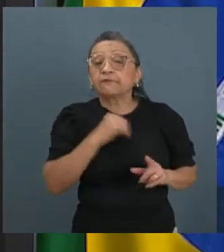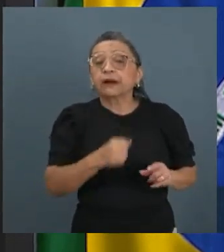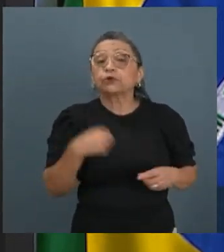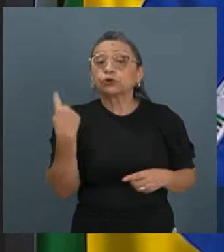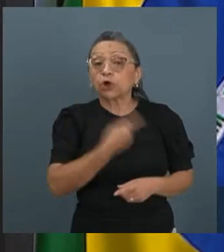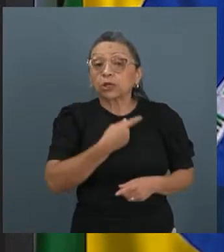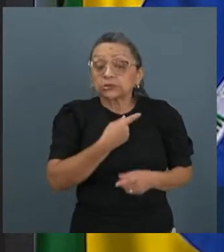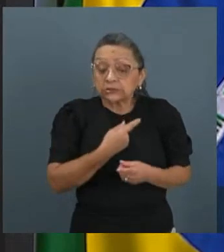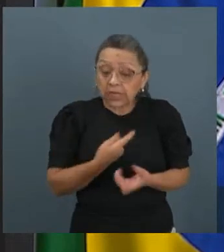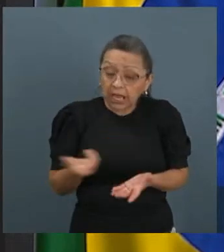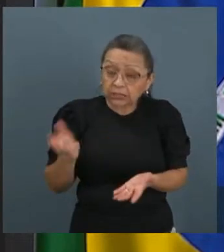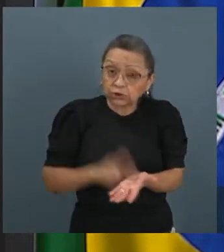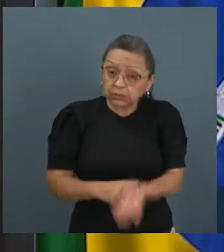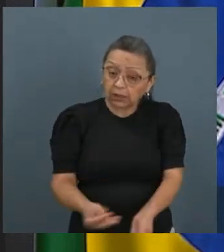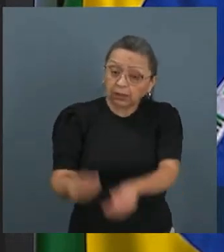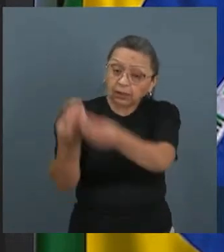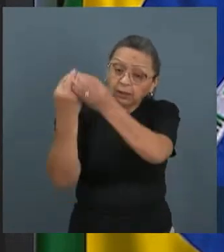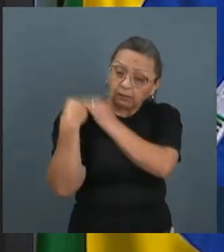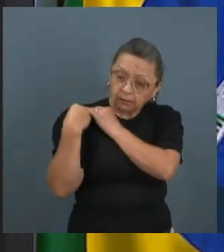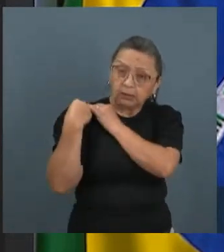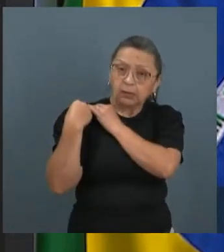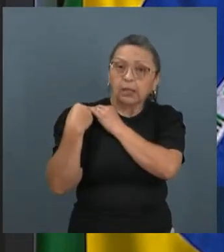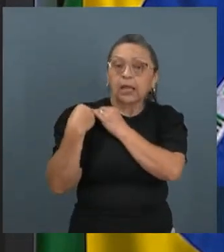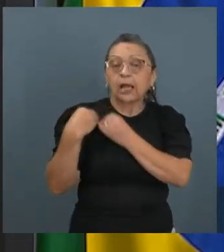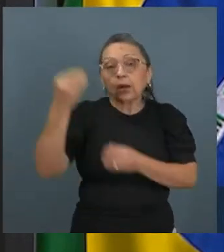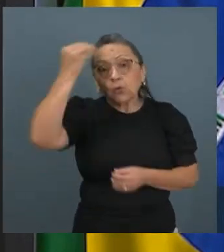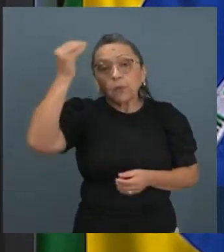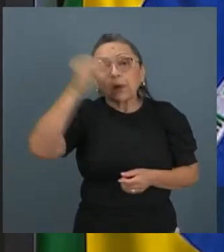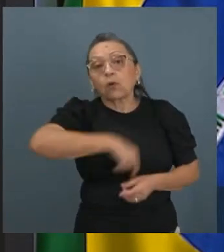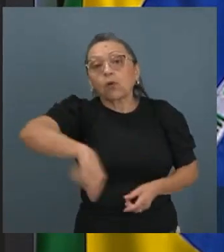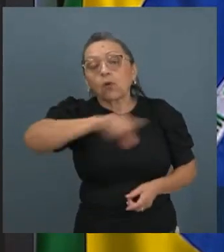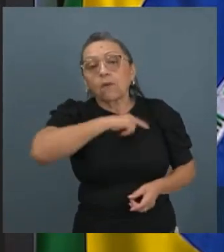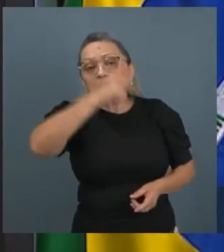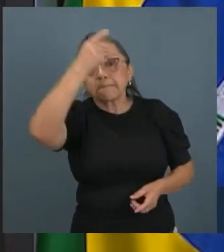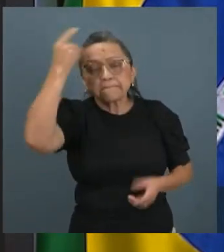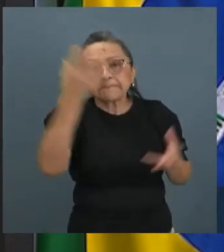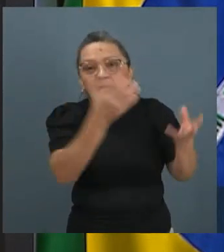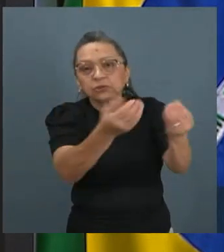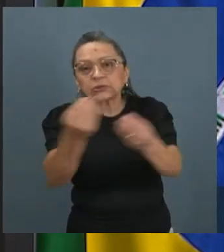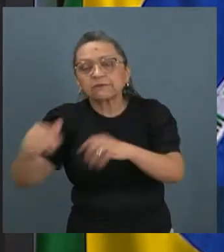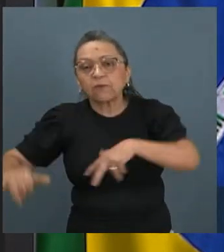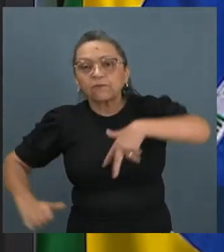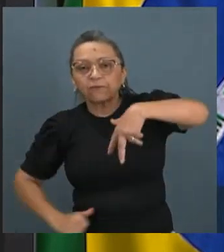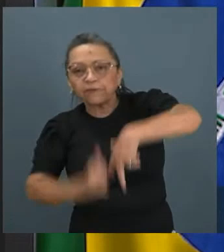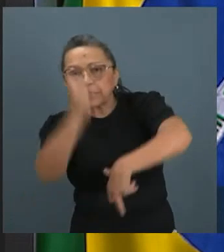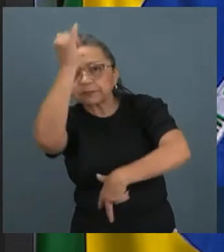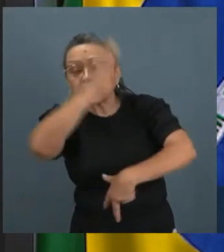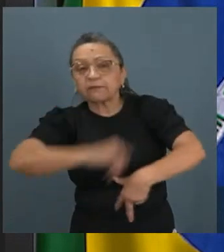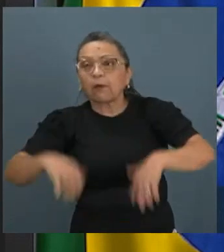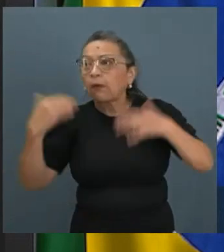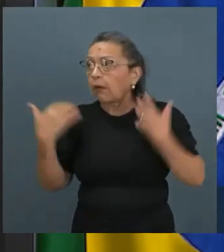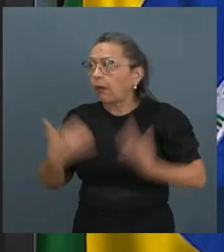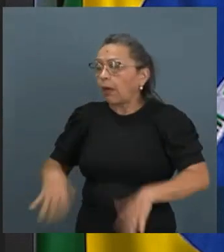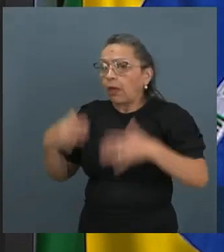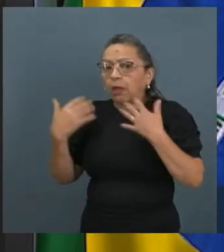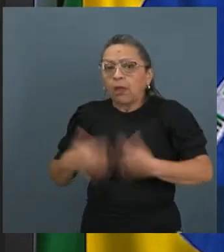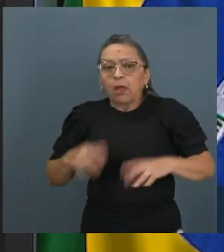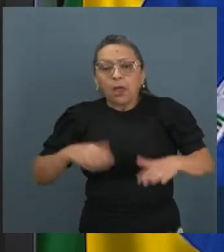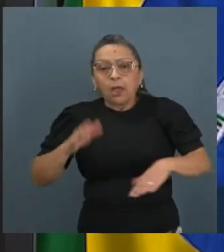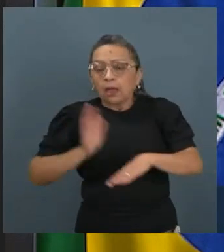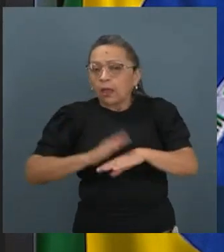para sempre as digitais com o sangue de milhares de vítimas que, desesperadas,